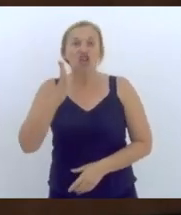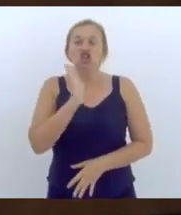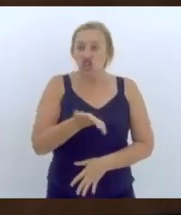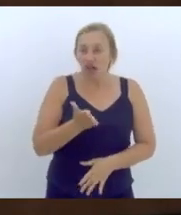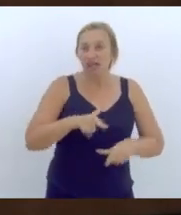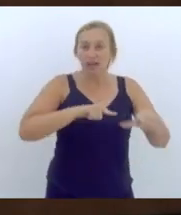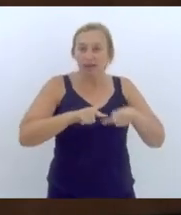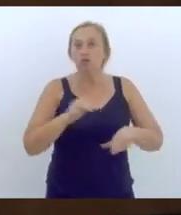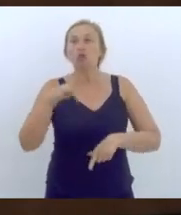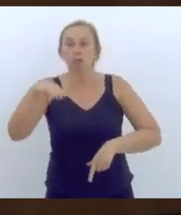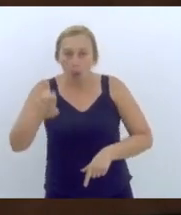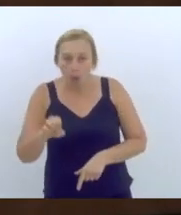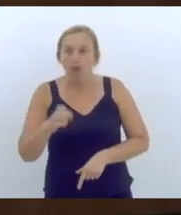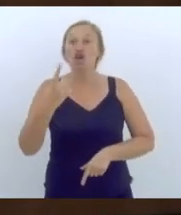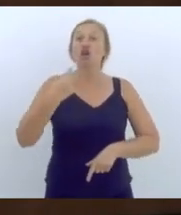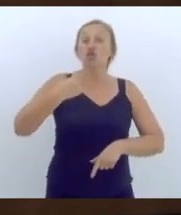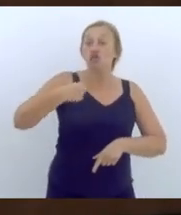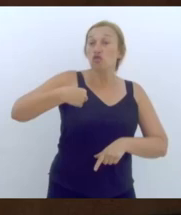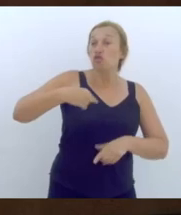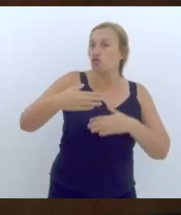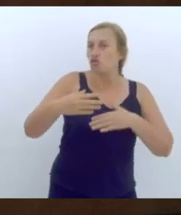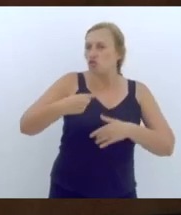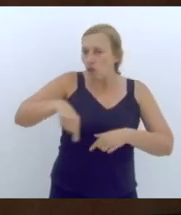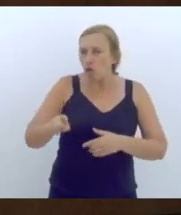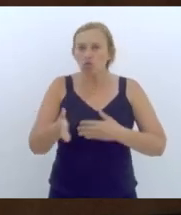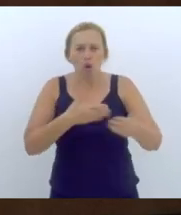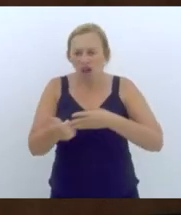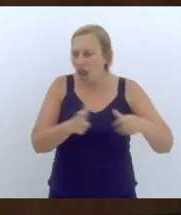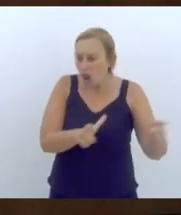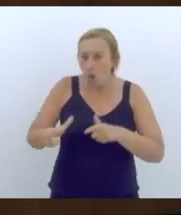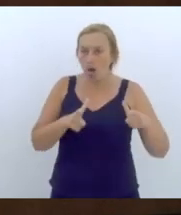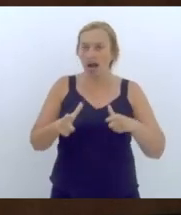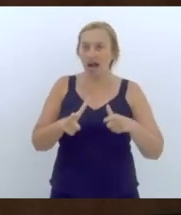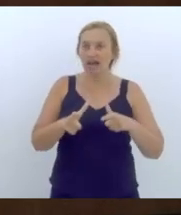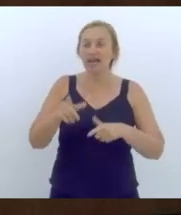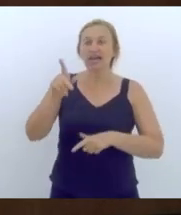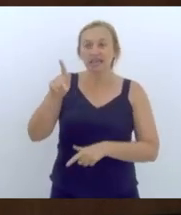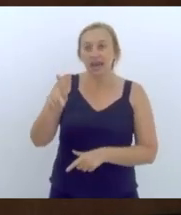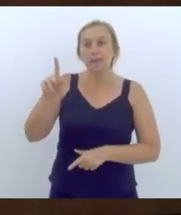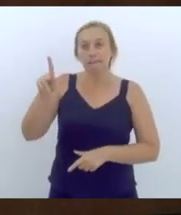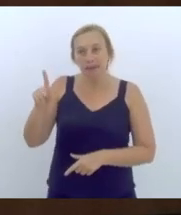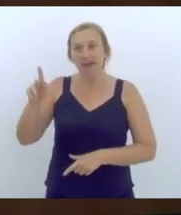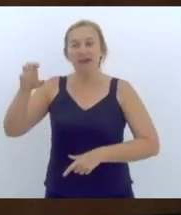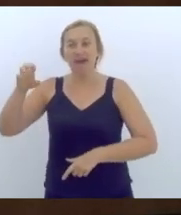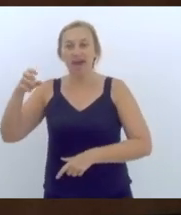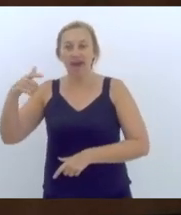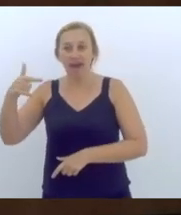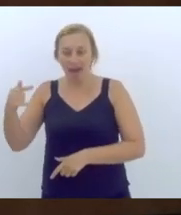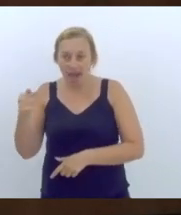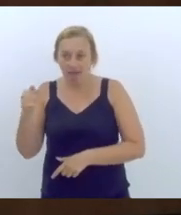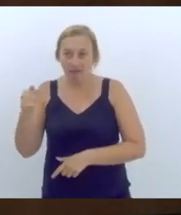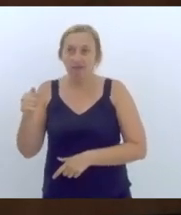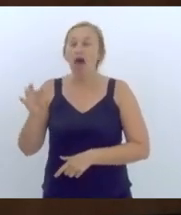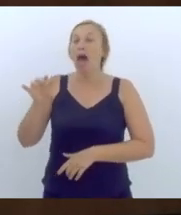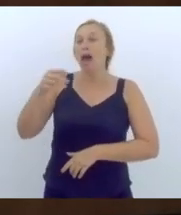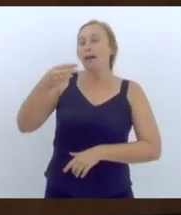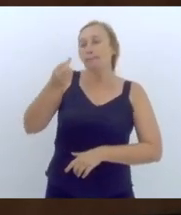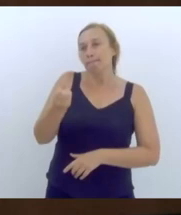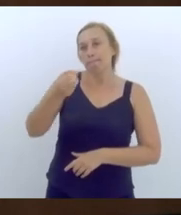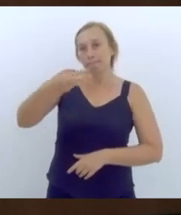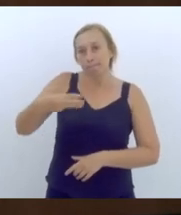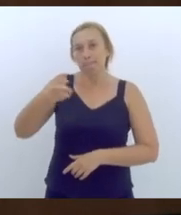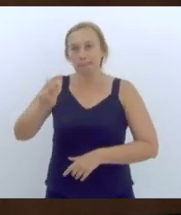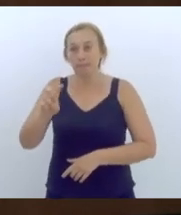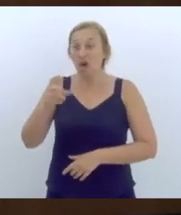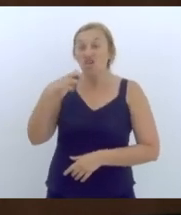vou no choque, vou no BAC, vou em todos os lugares. Essa DPF 635 é uma vergonha que nós vimos